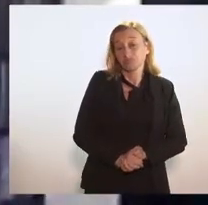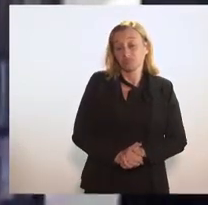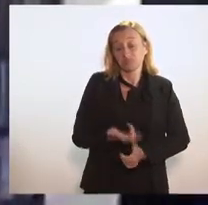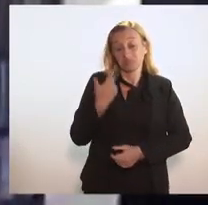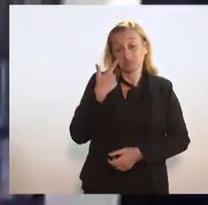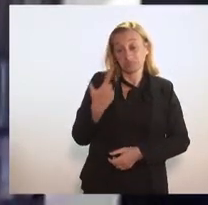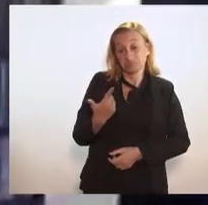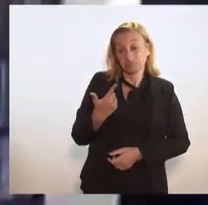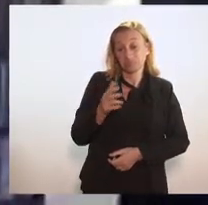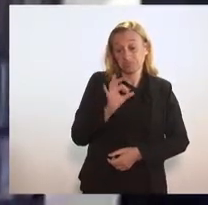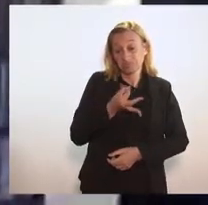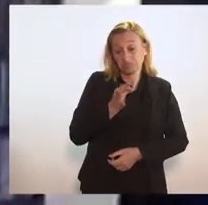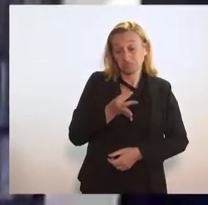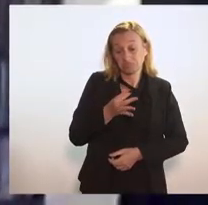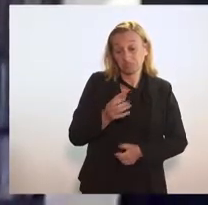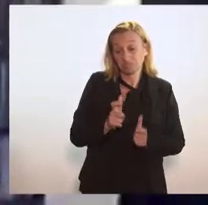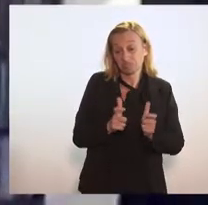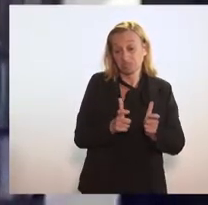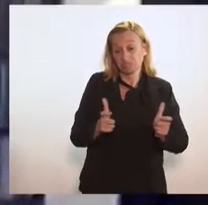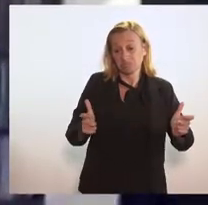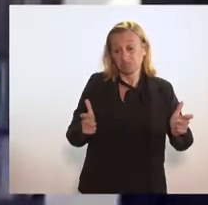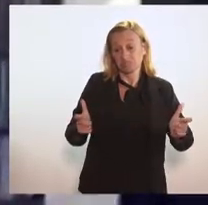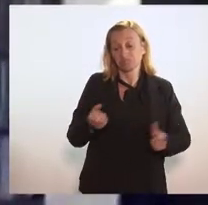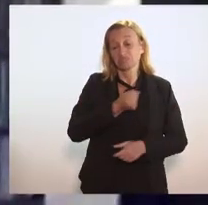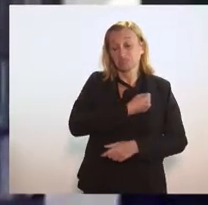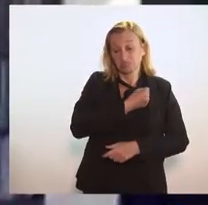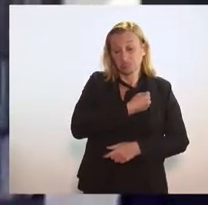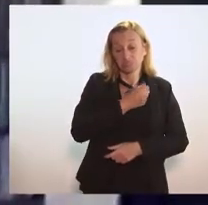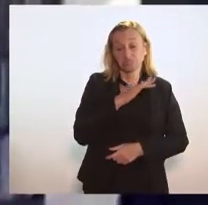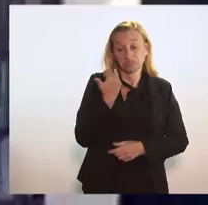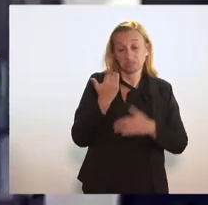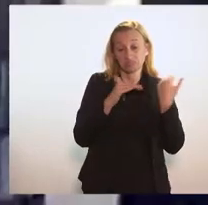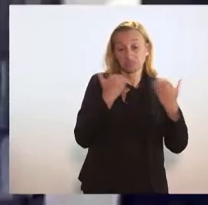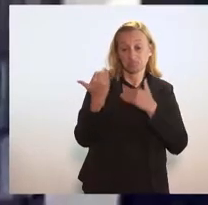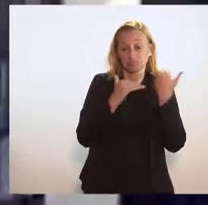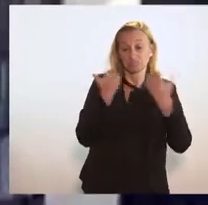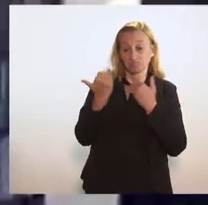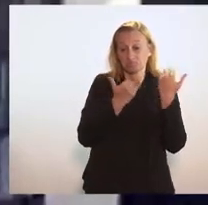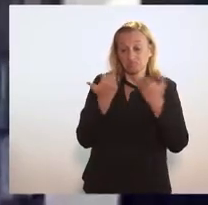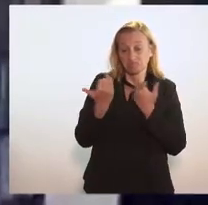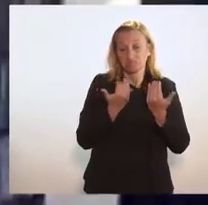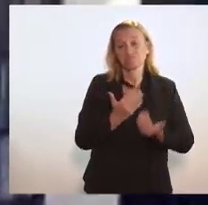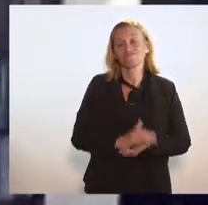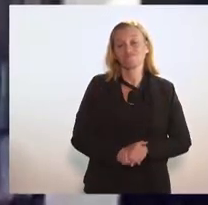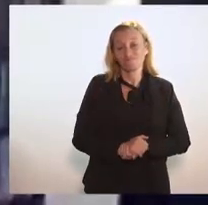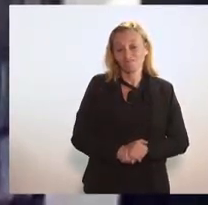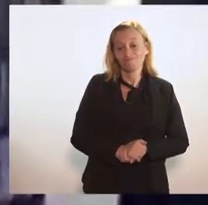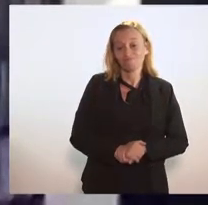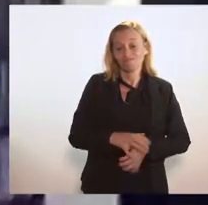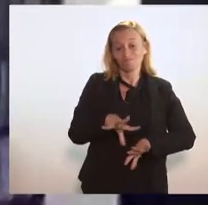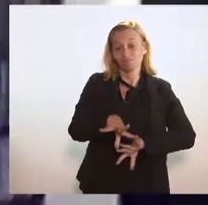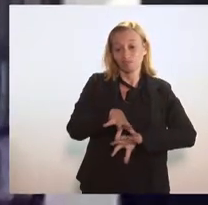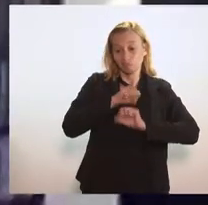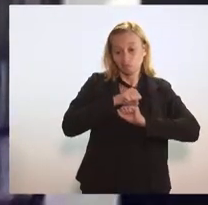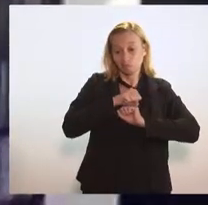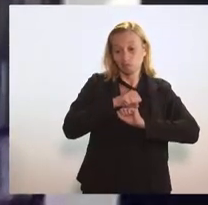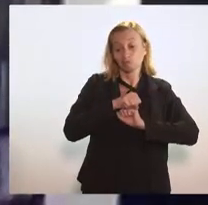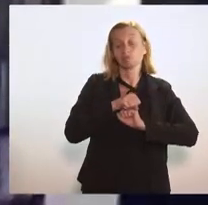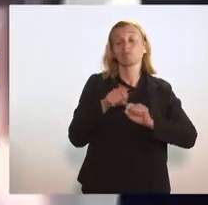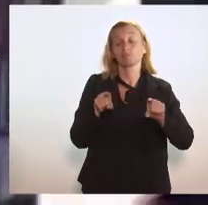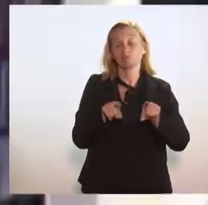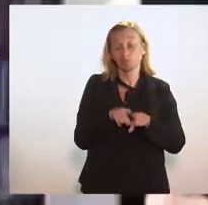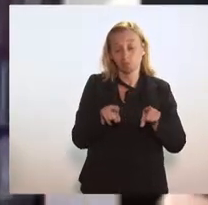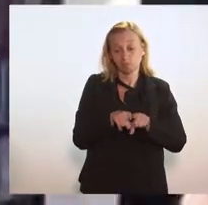estamos vendo é exatamente o aumento dia dia do número de moto é o aumento dia a dia do número de IP